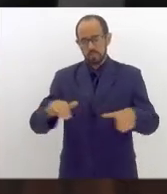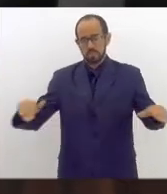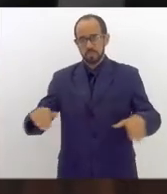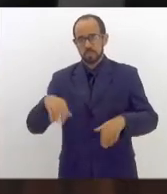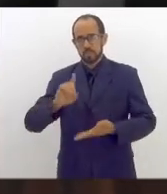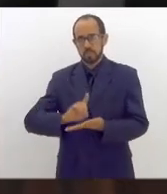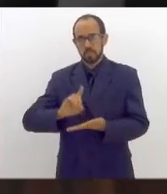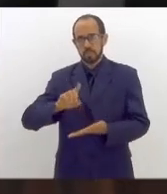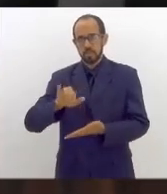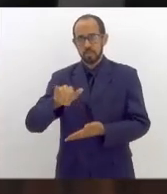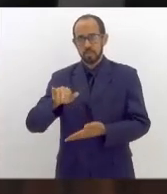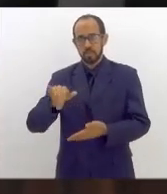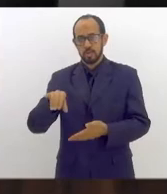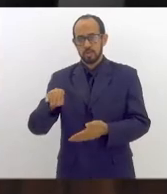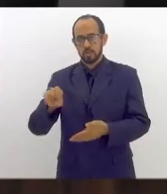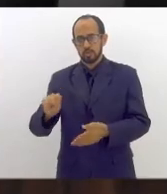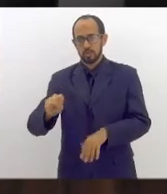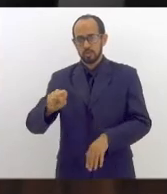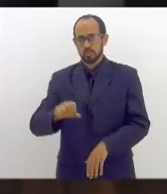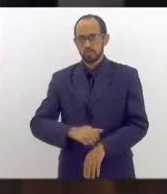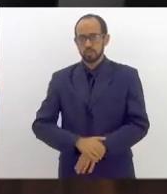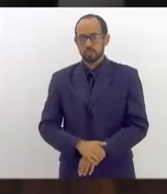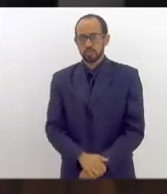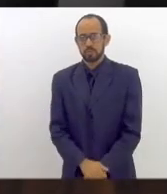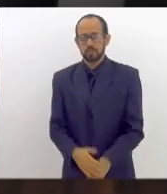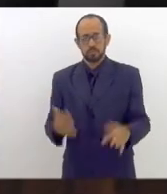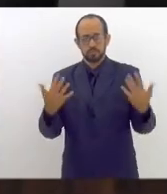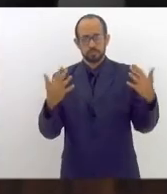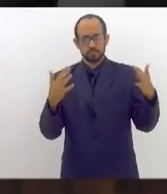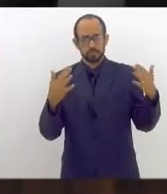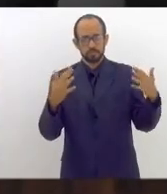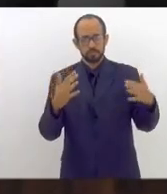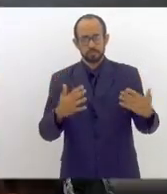Carlos Santos de Oliveira por favor